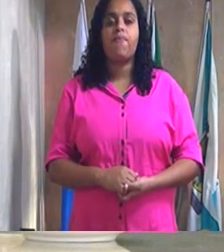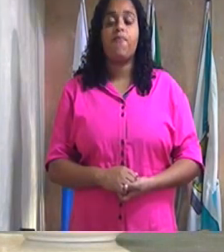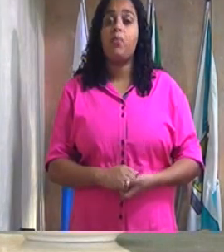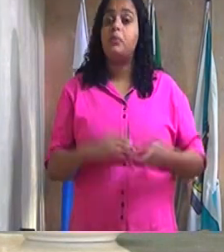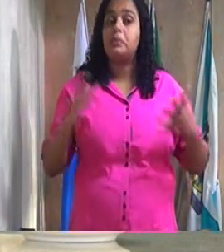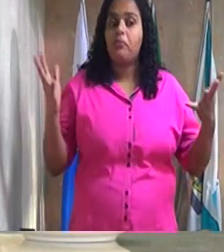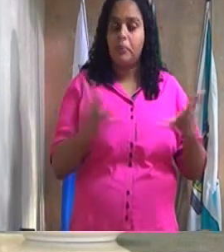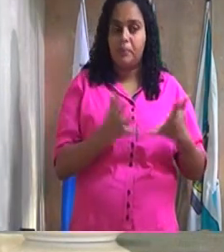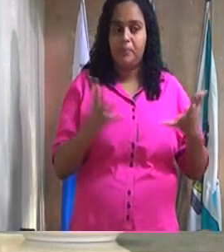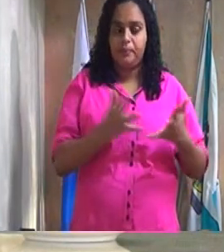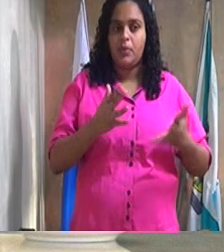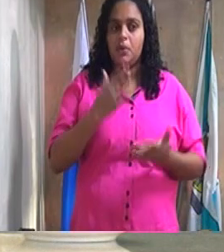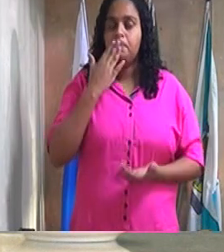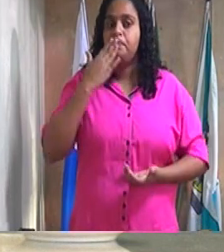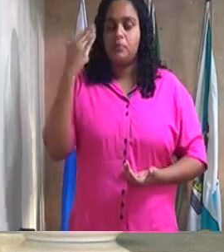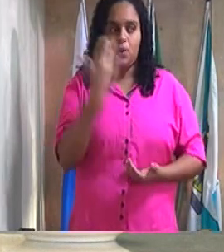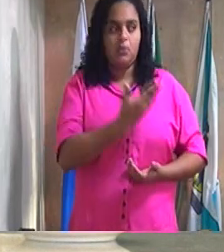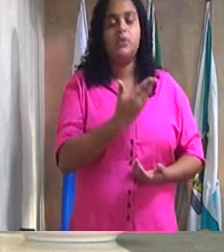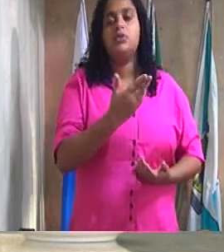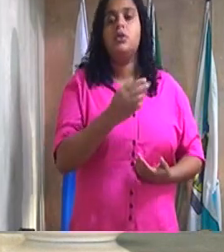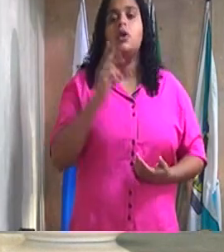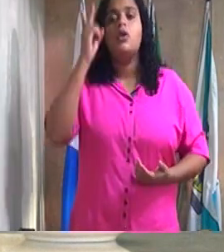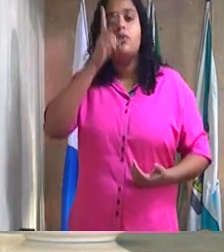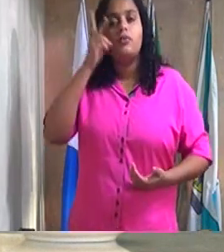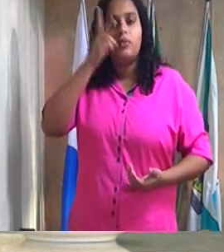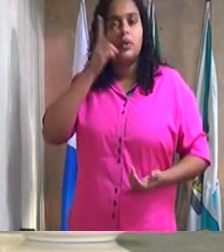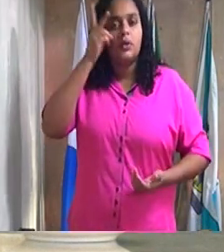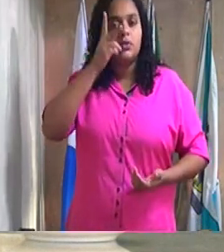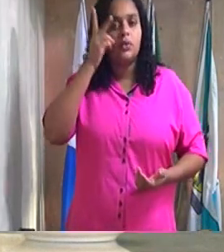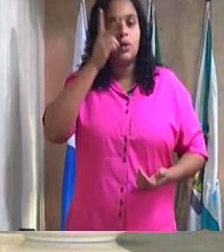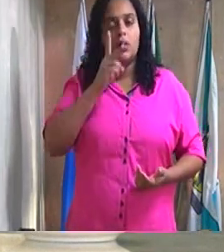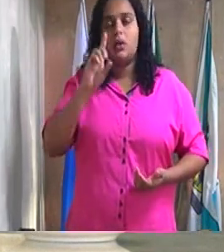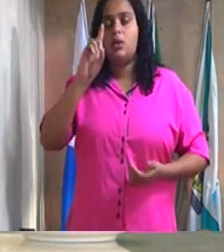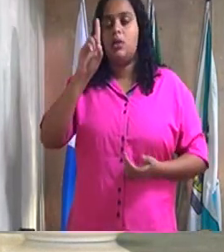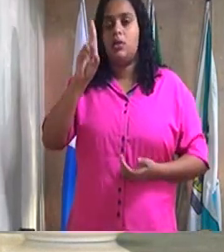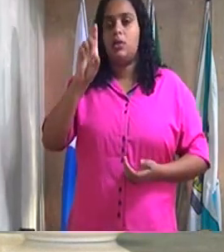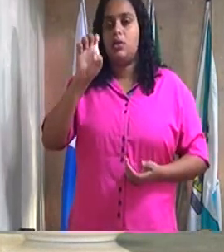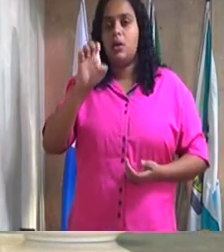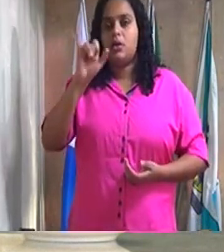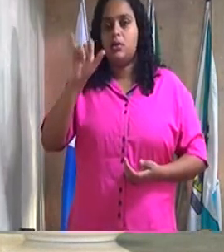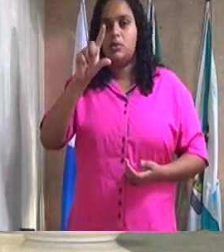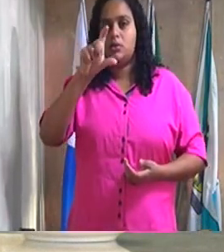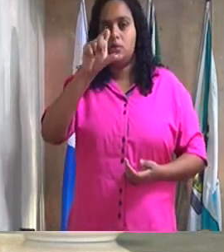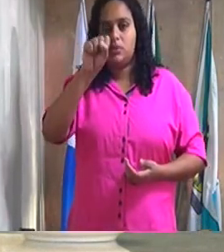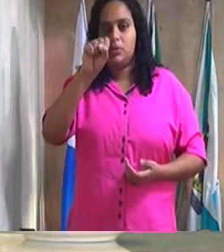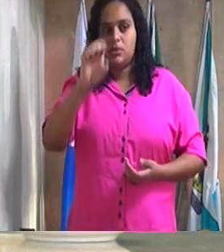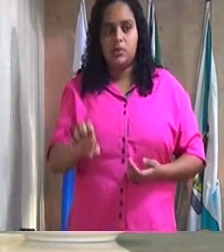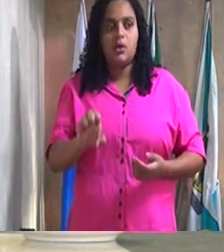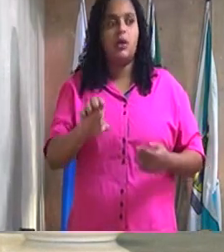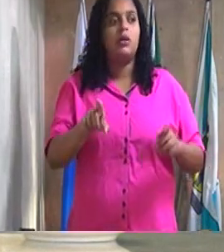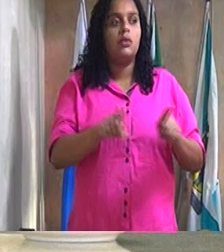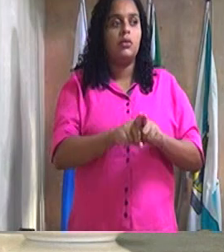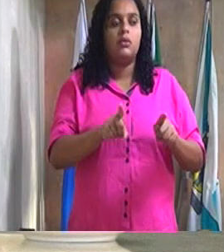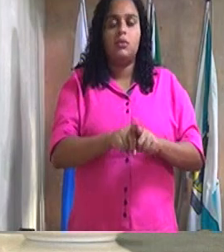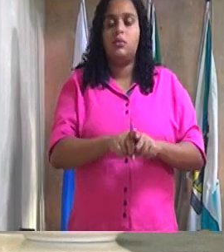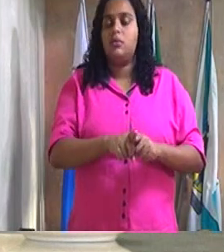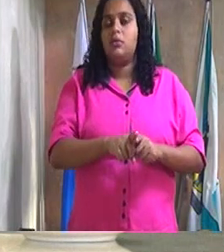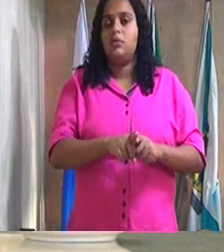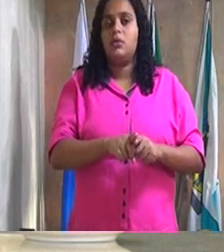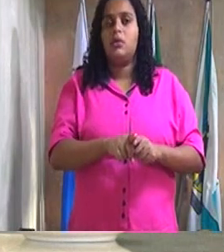Nesse momento, o pedido de vista da vereadora Deise do Marcelo do Seudino foi rejeitado. Agora,